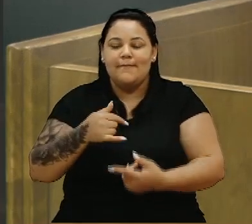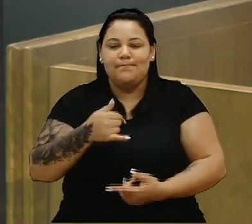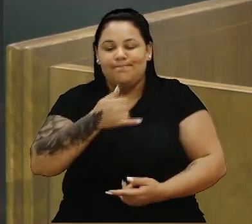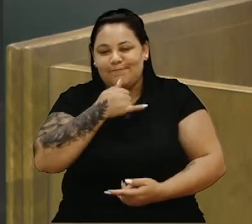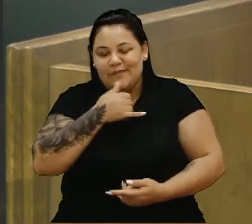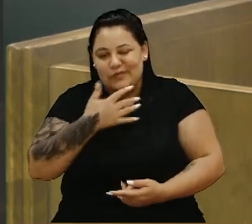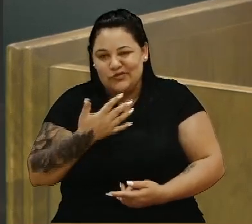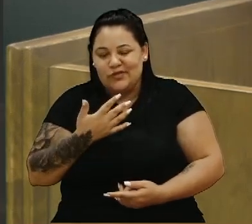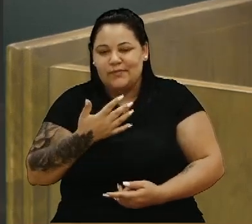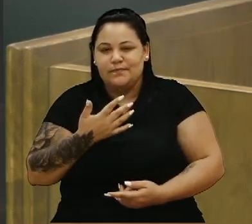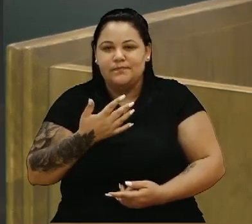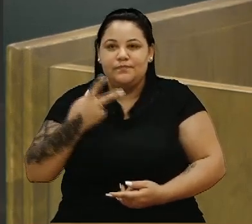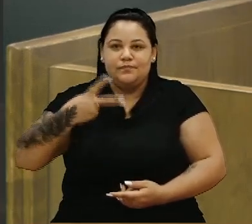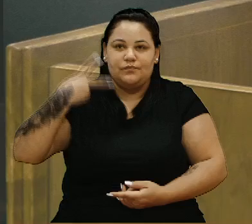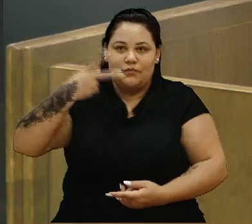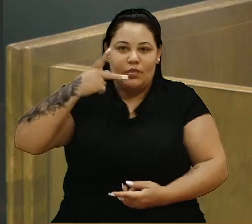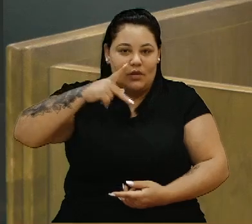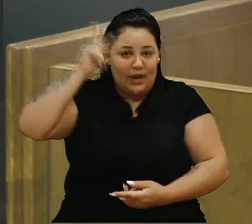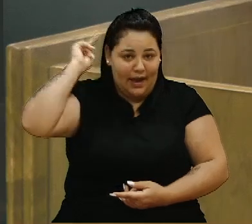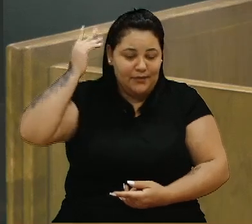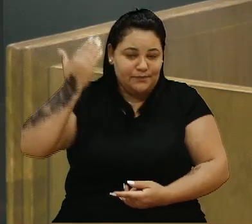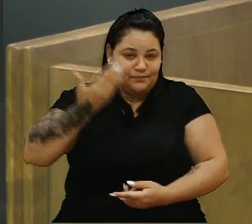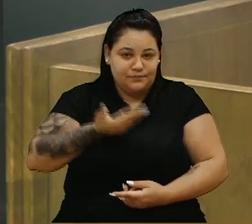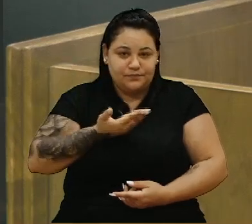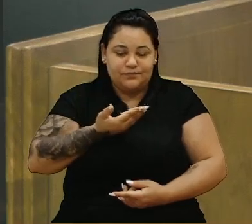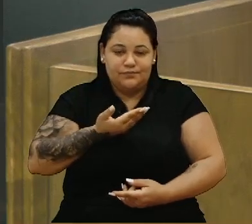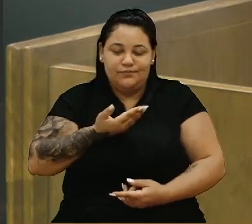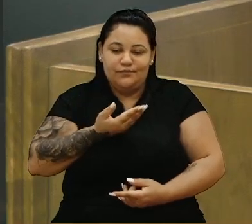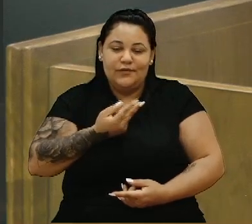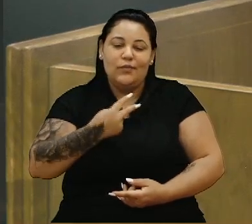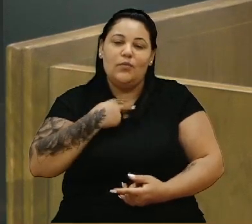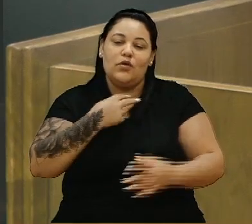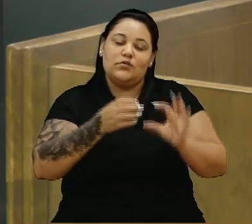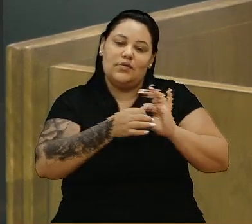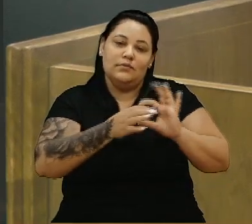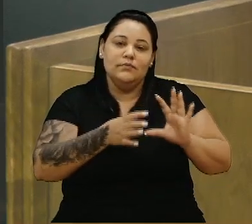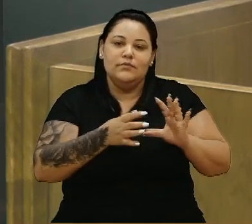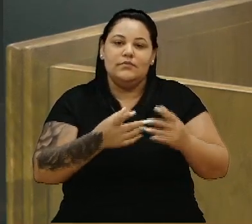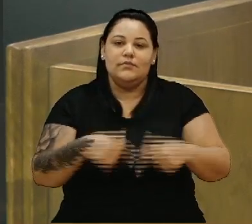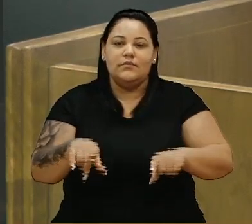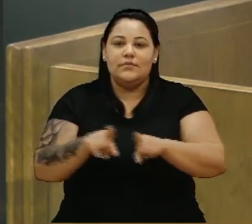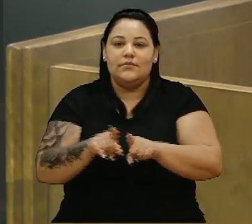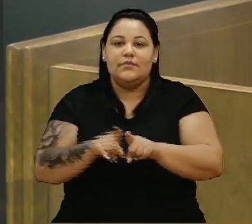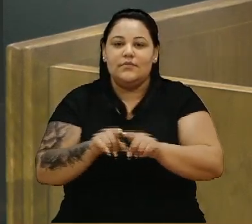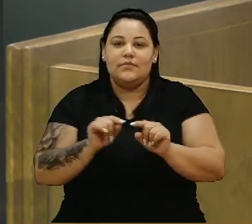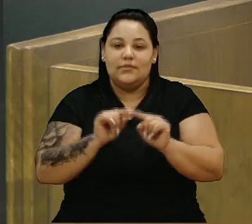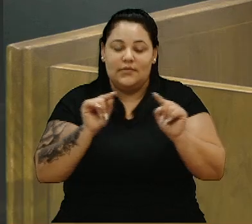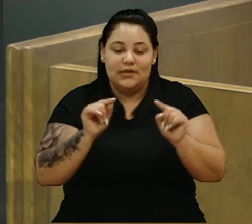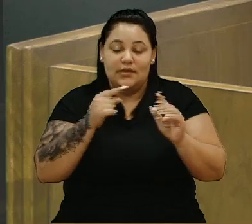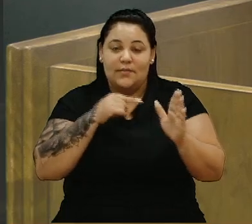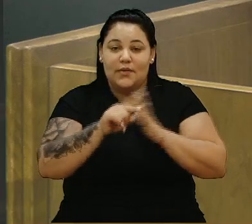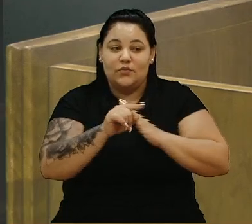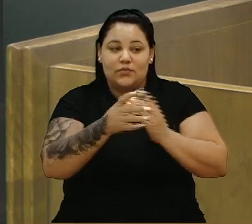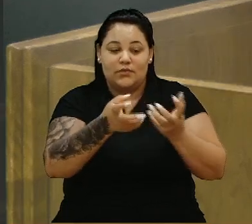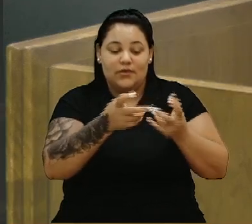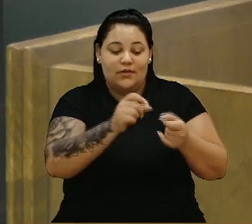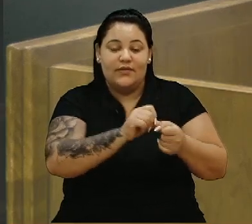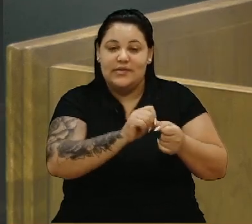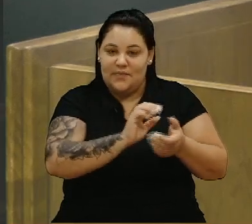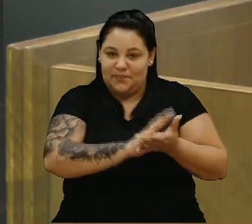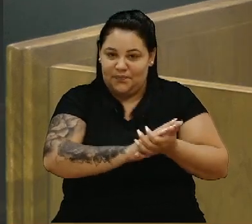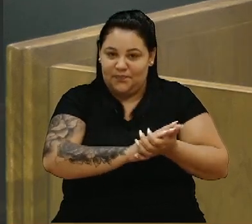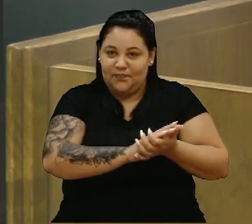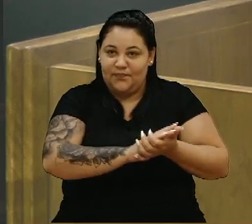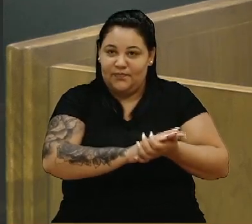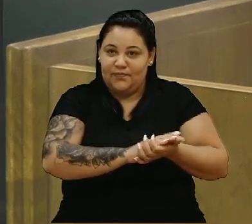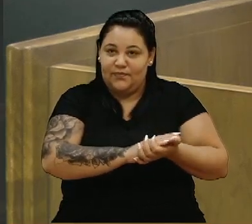vereador Iago, não vou poder lhe dar a sua parte, mas é essa pergunta que eu quero deixar. Desde então,